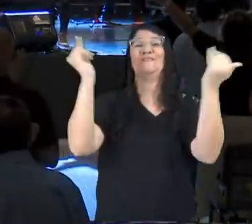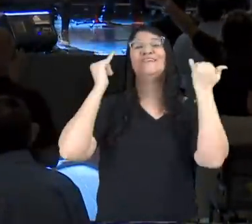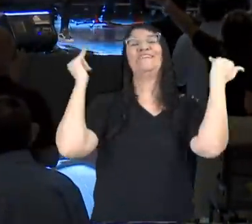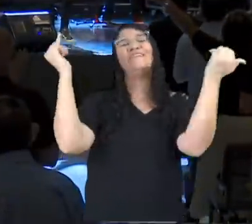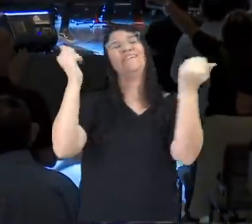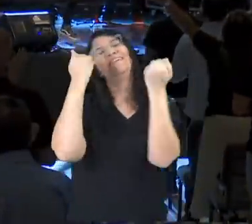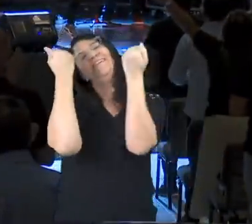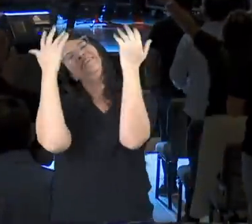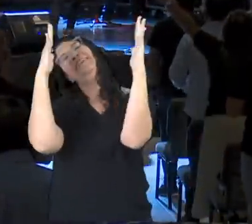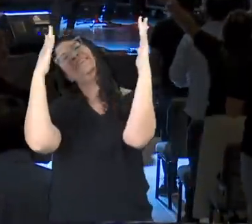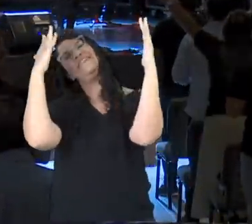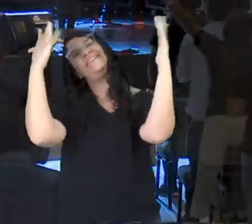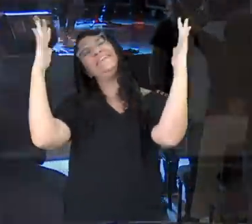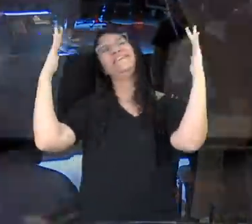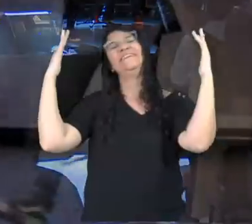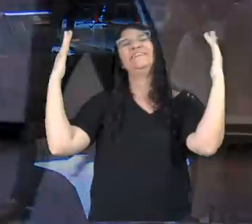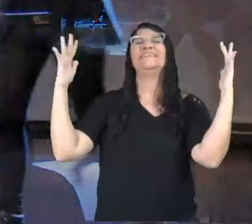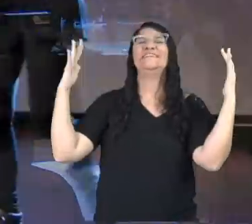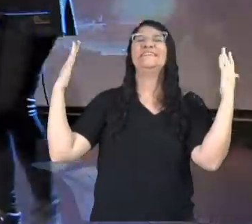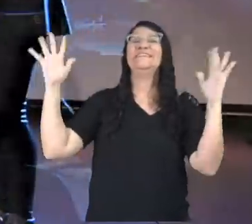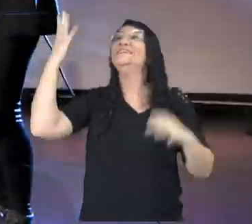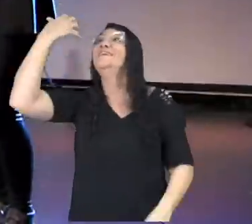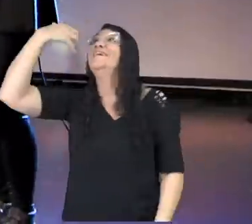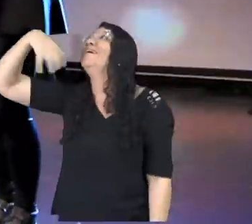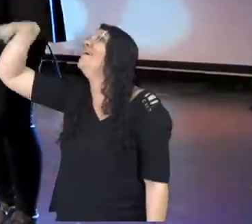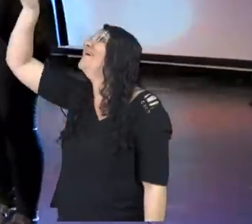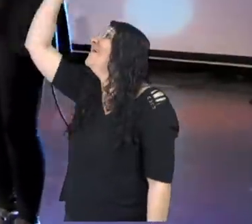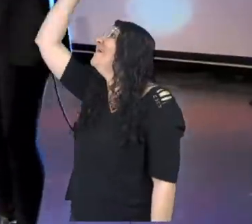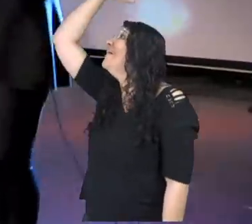Aleluia. Ao rei da